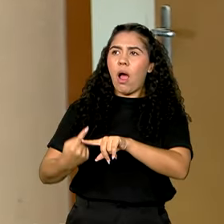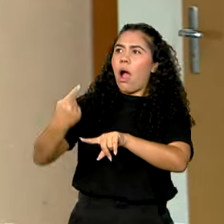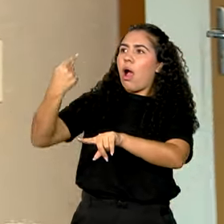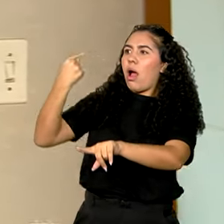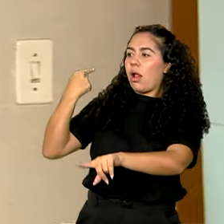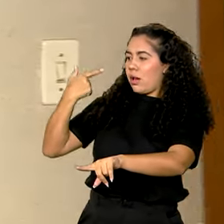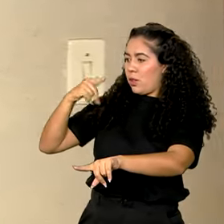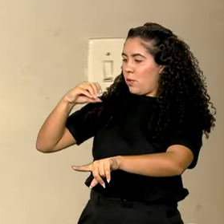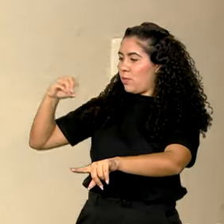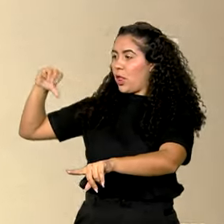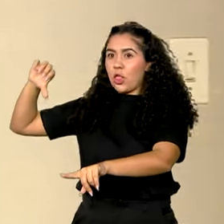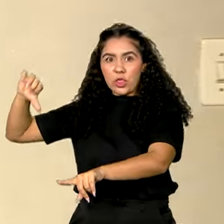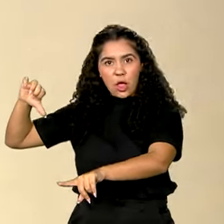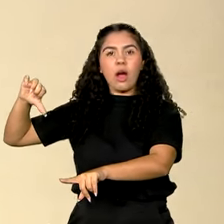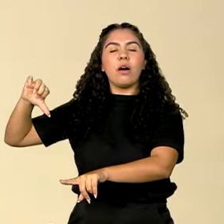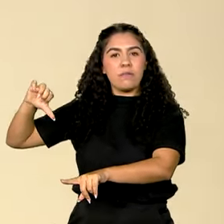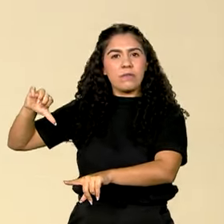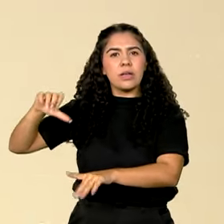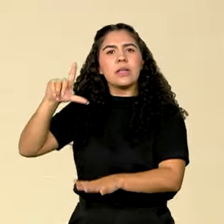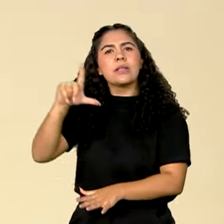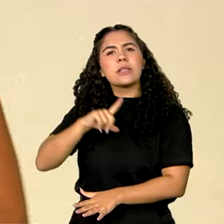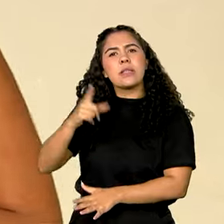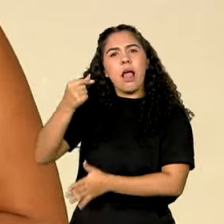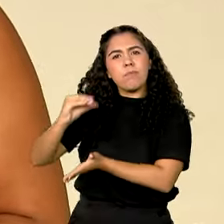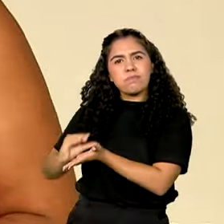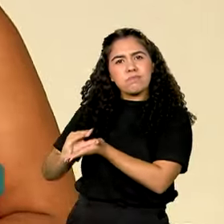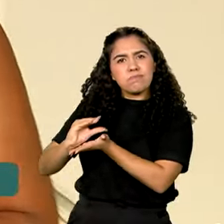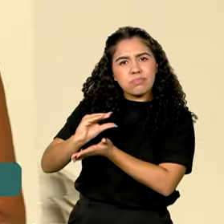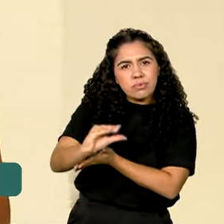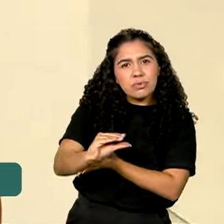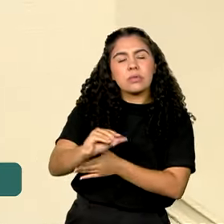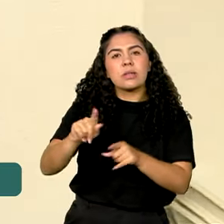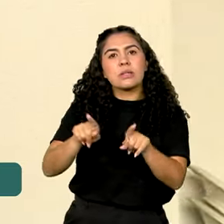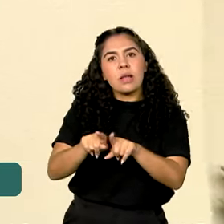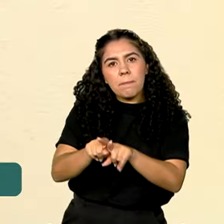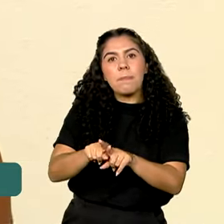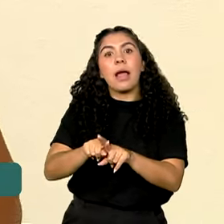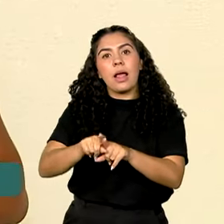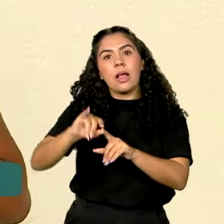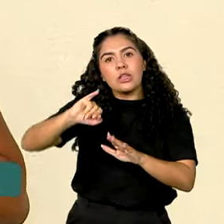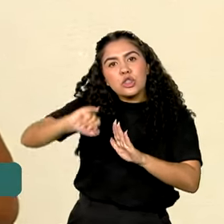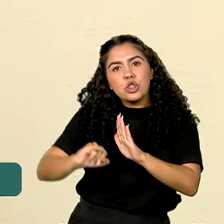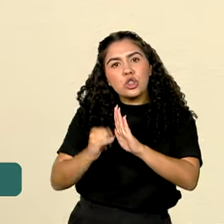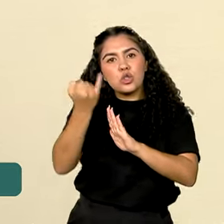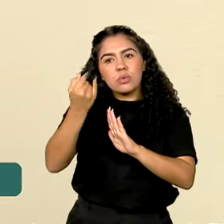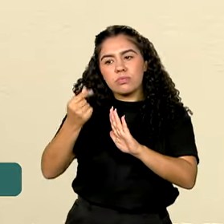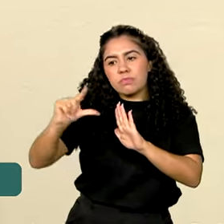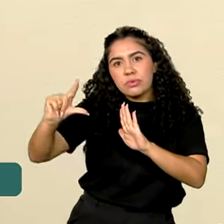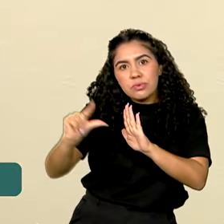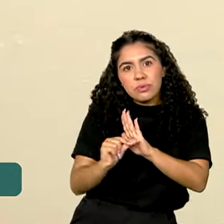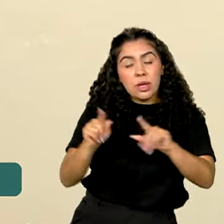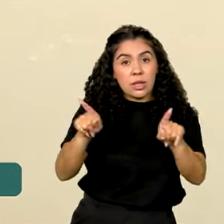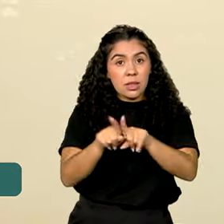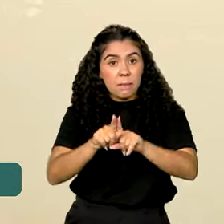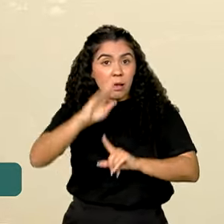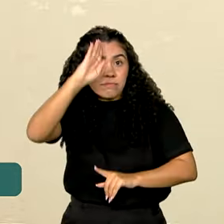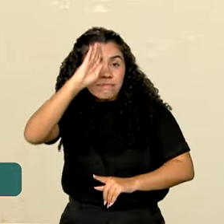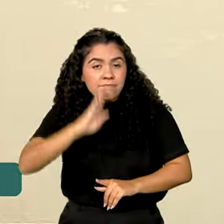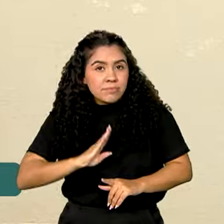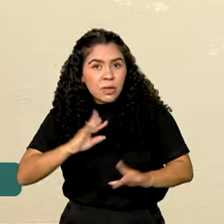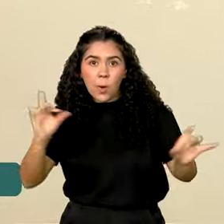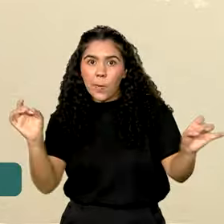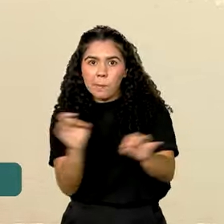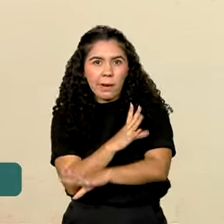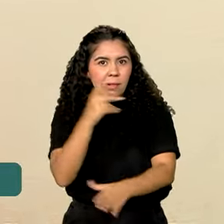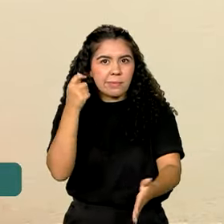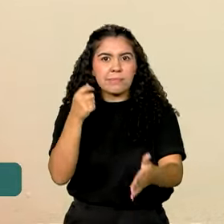Habitacional no país com subsídios taxas de juros reduzidas e até isenção total de pagamento o programa já